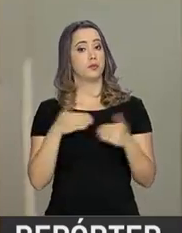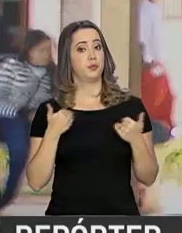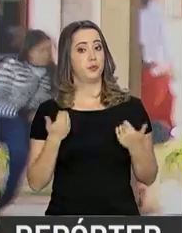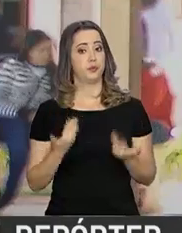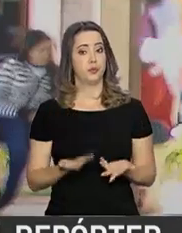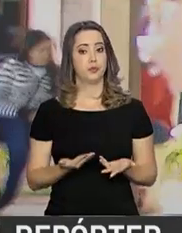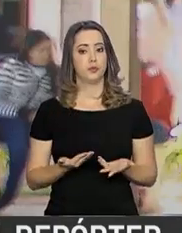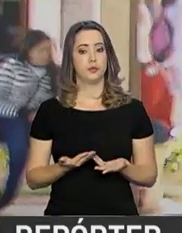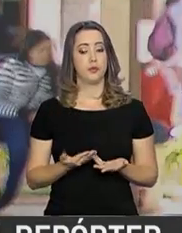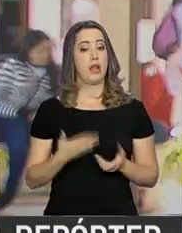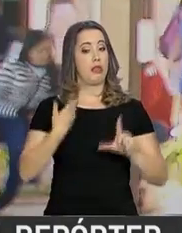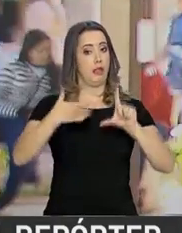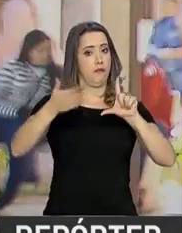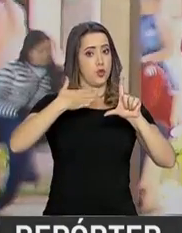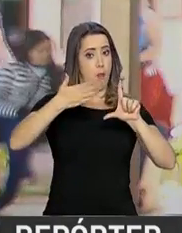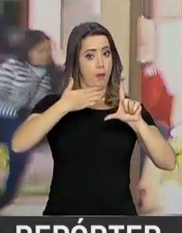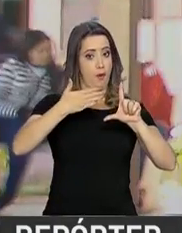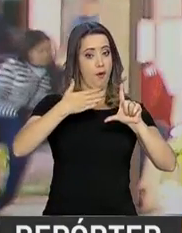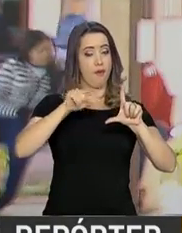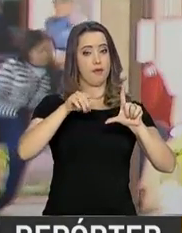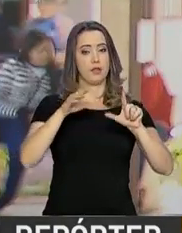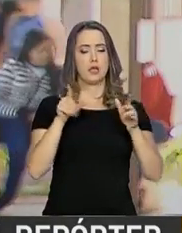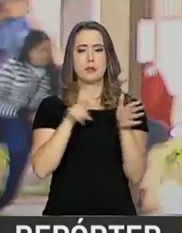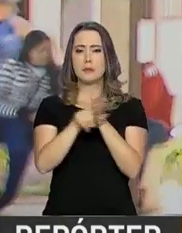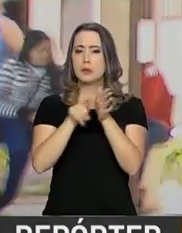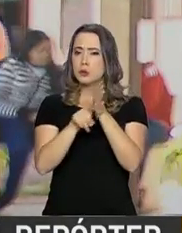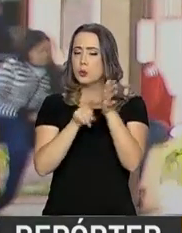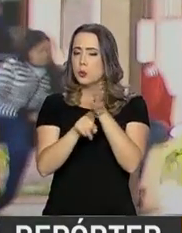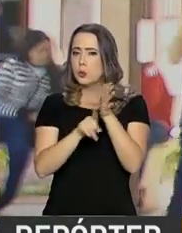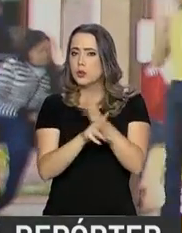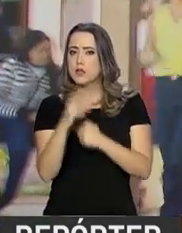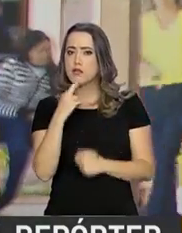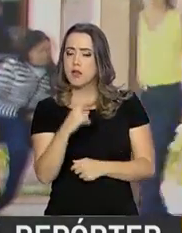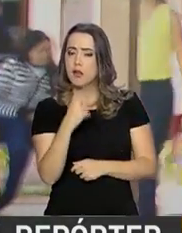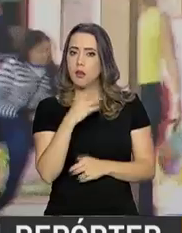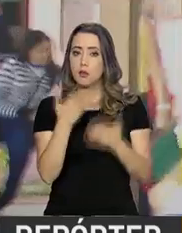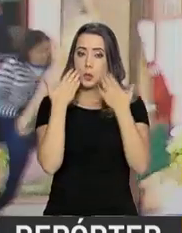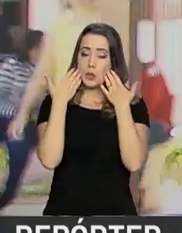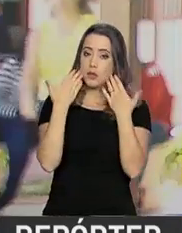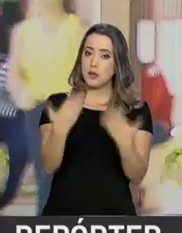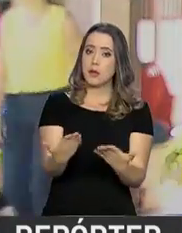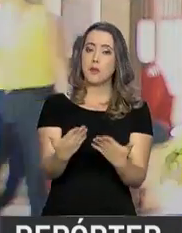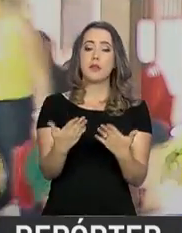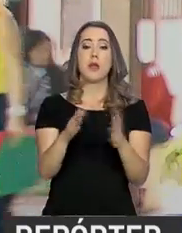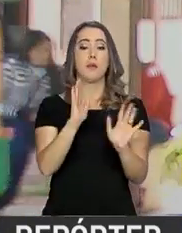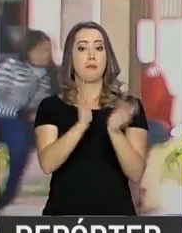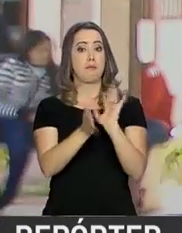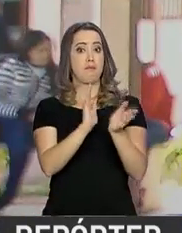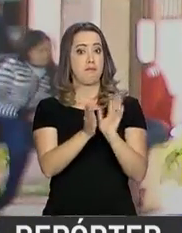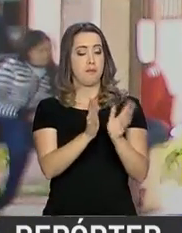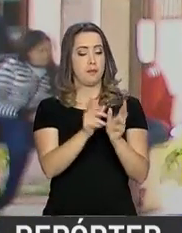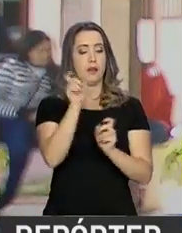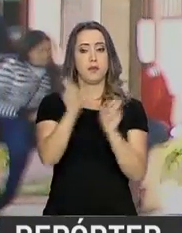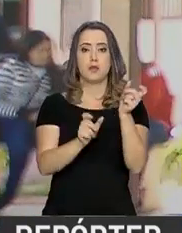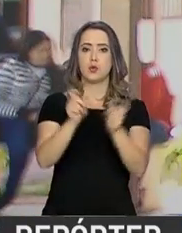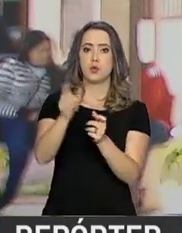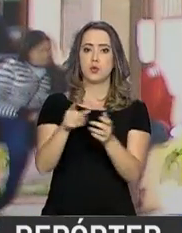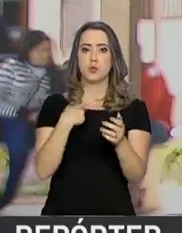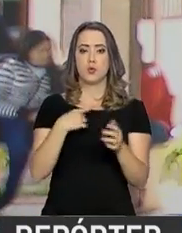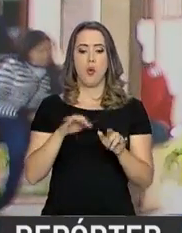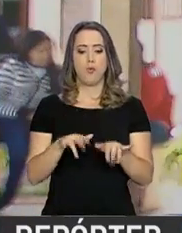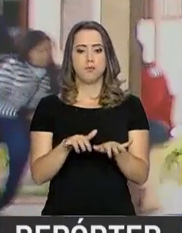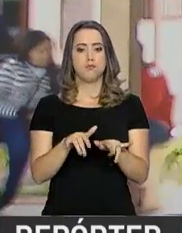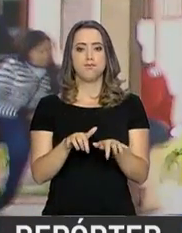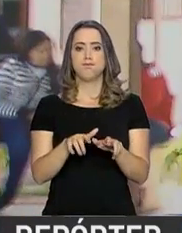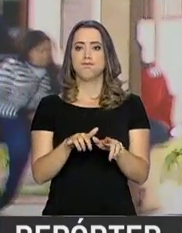na vídeo prova as questões e opções de resposta são apresentadas em libras o participante recebe um notebook